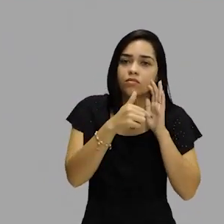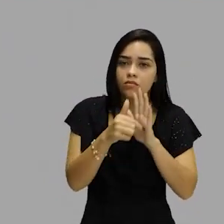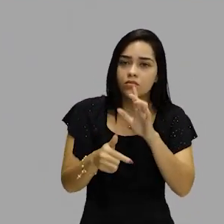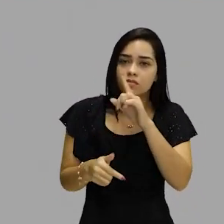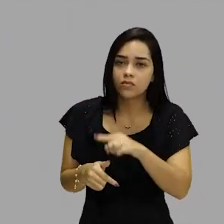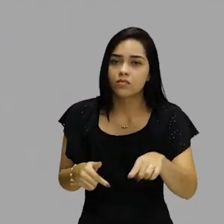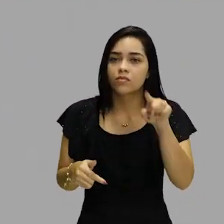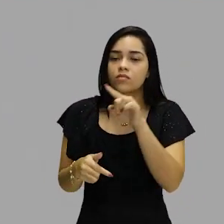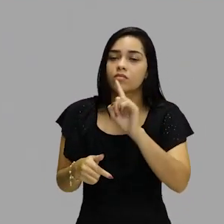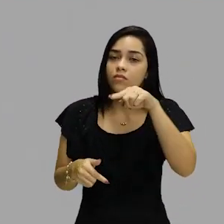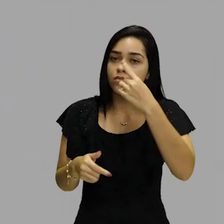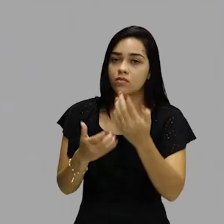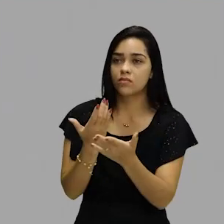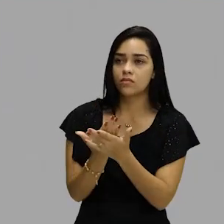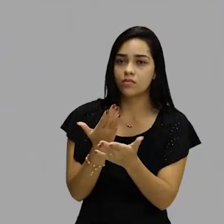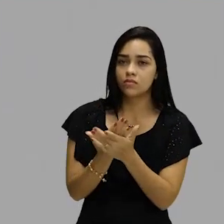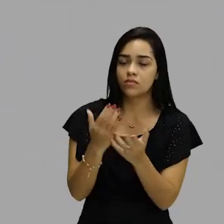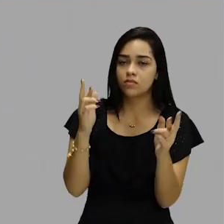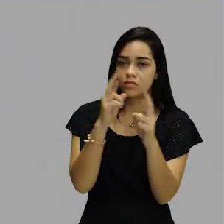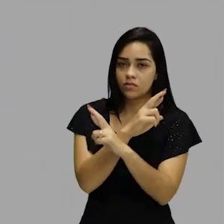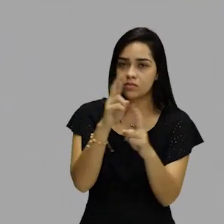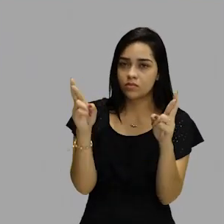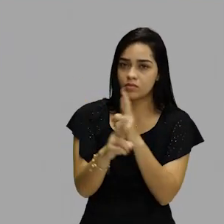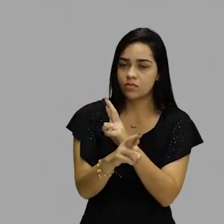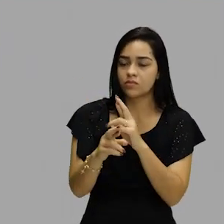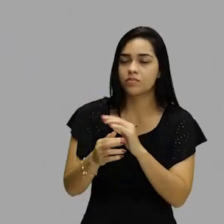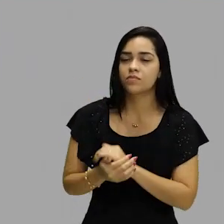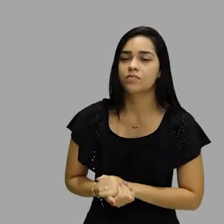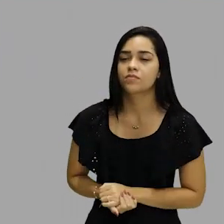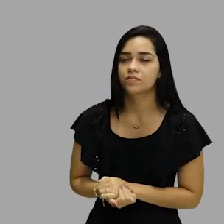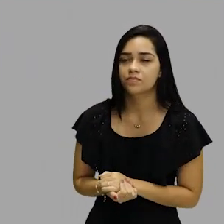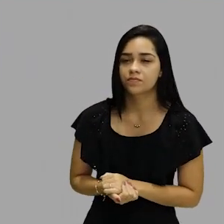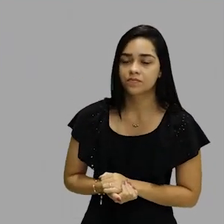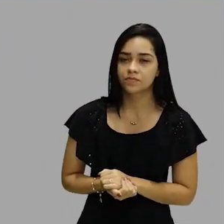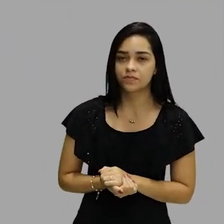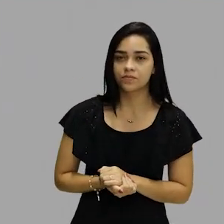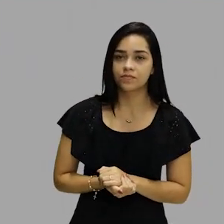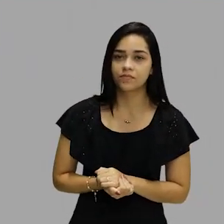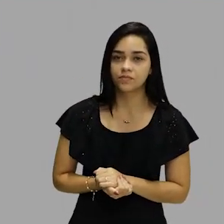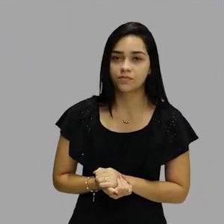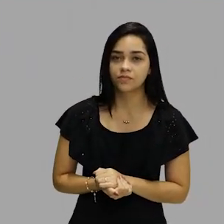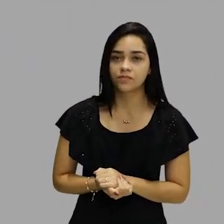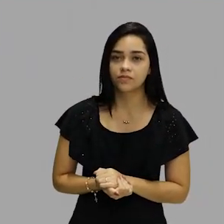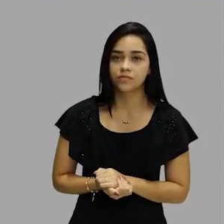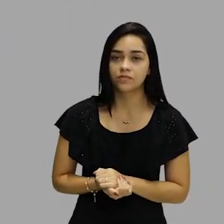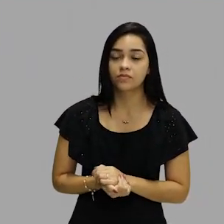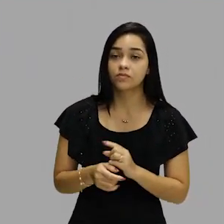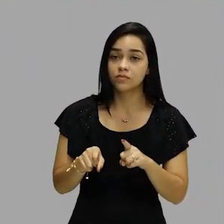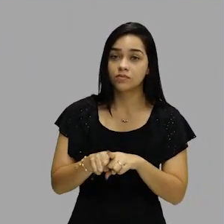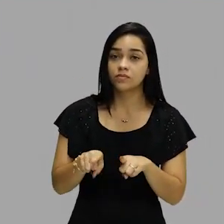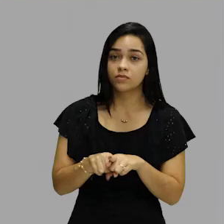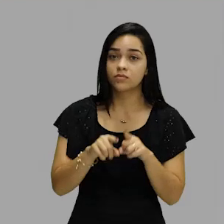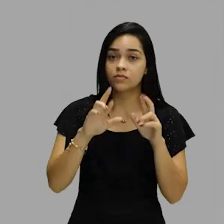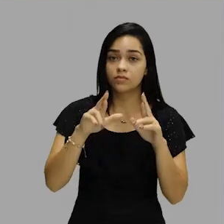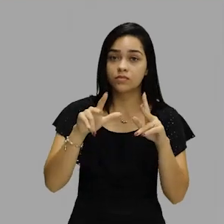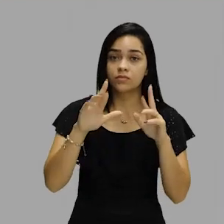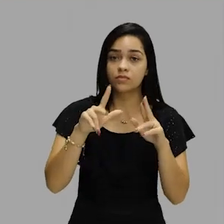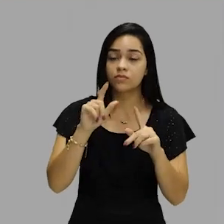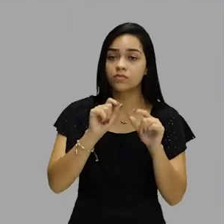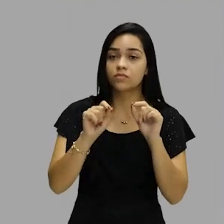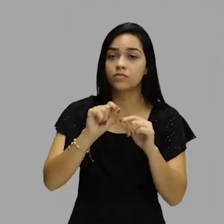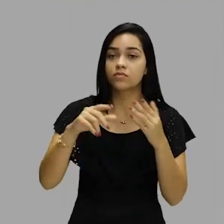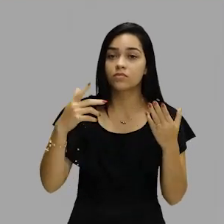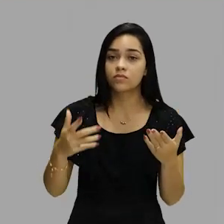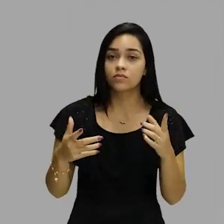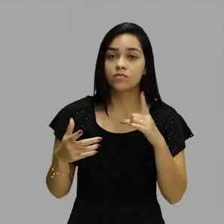para vocês na aula a respeito de tecido muscular estriado cardíaco. E a última diferença é que o